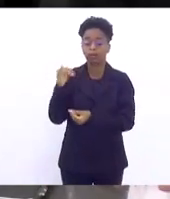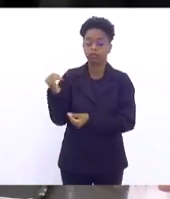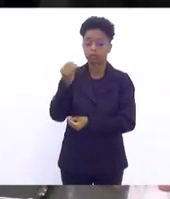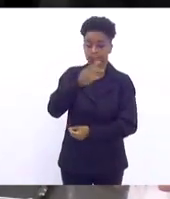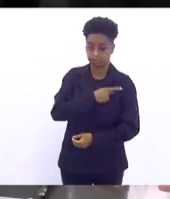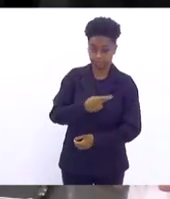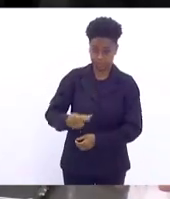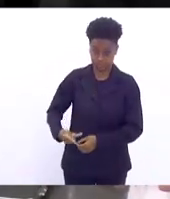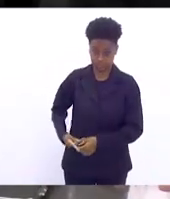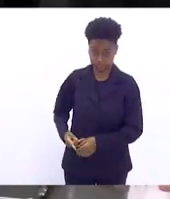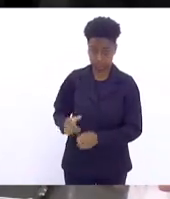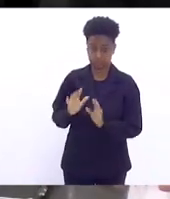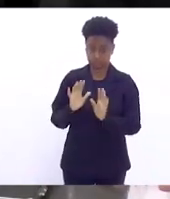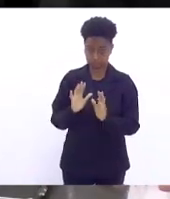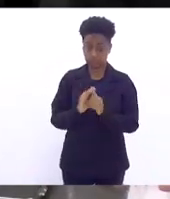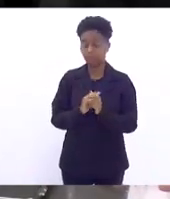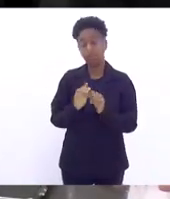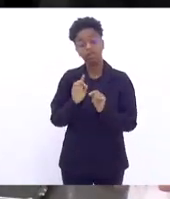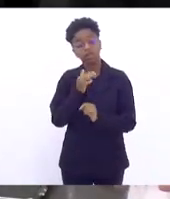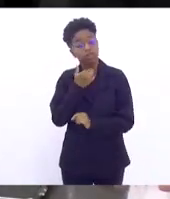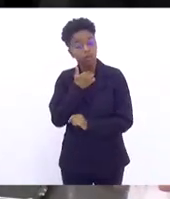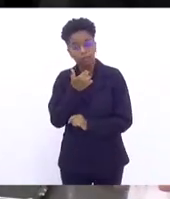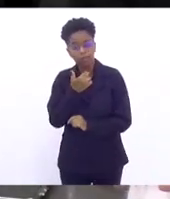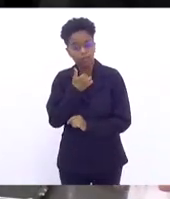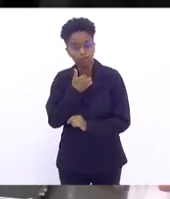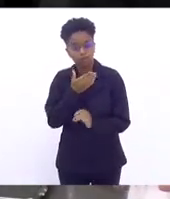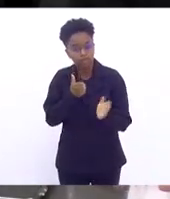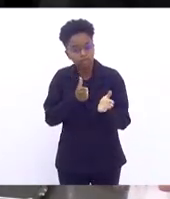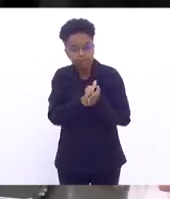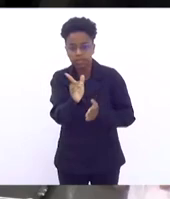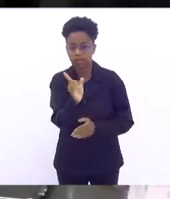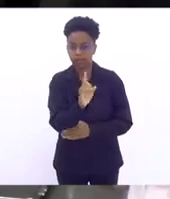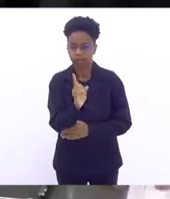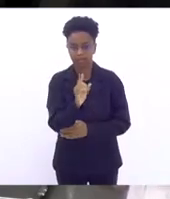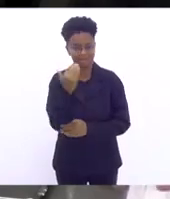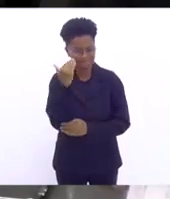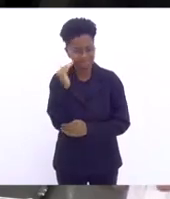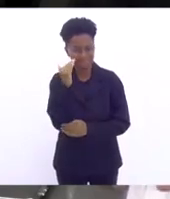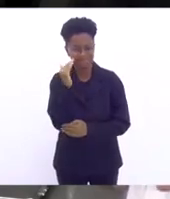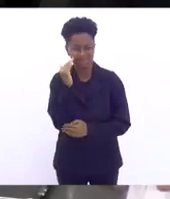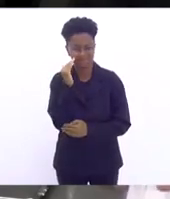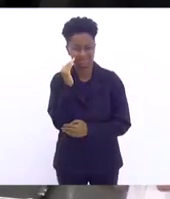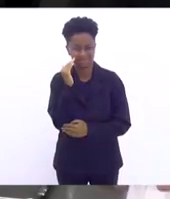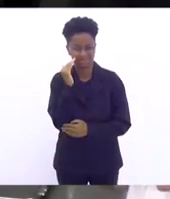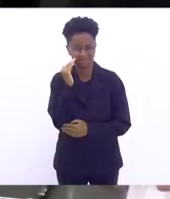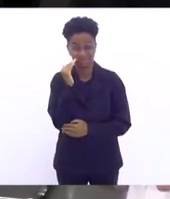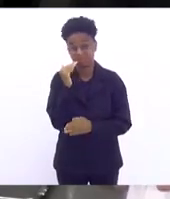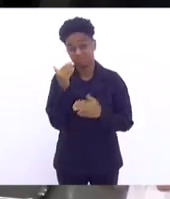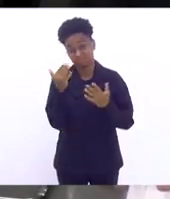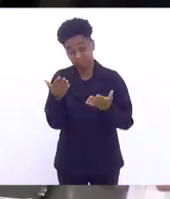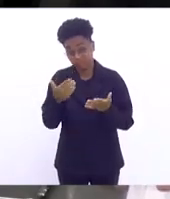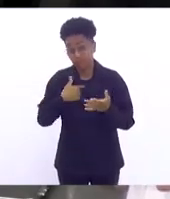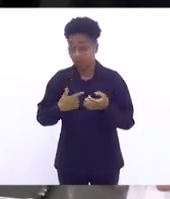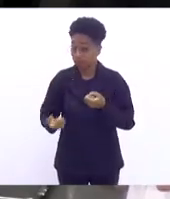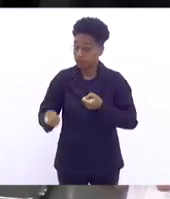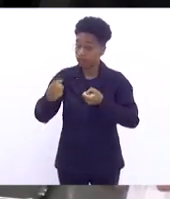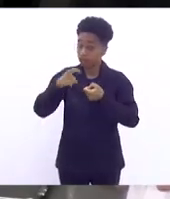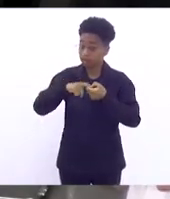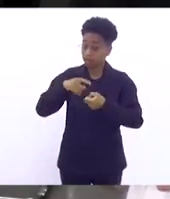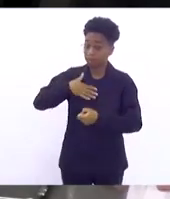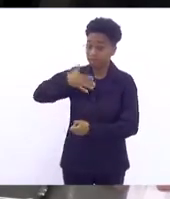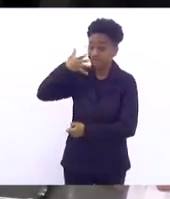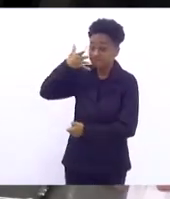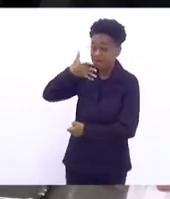diretora e tudo mais não pode não publicar entende então assim aí eu vou voltar na minha fala